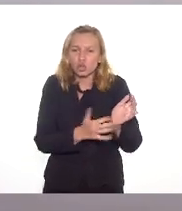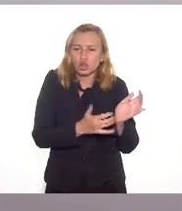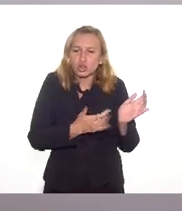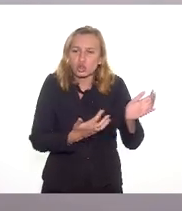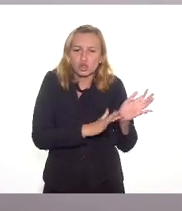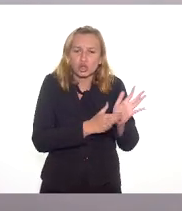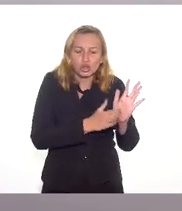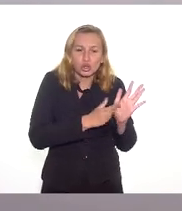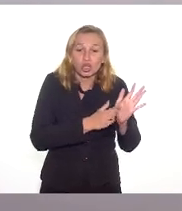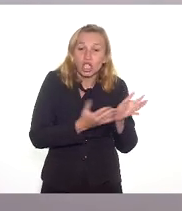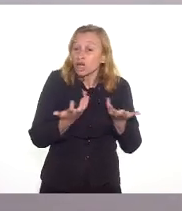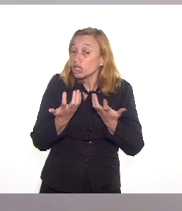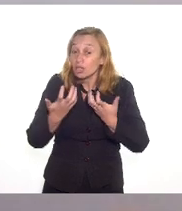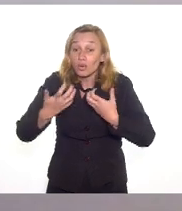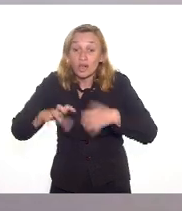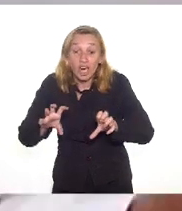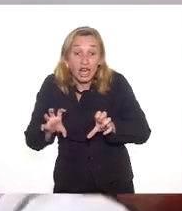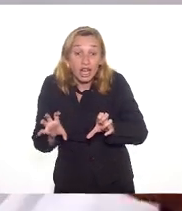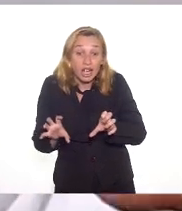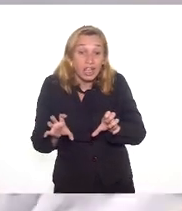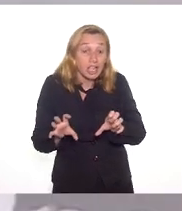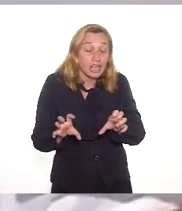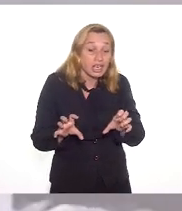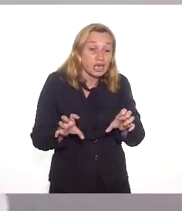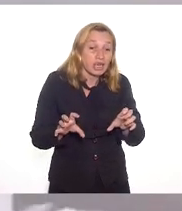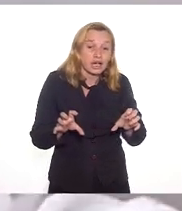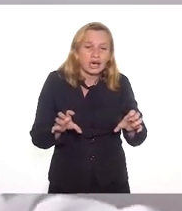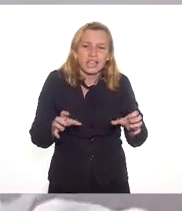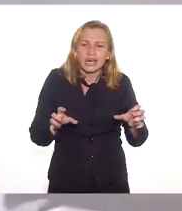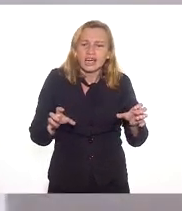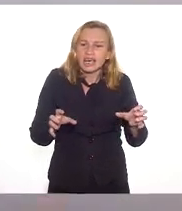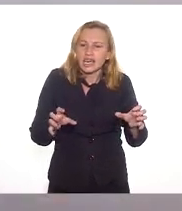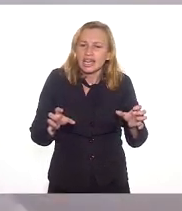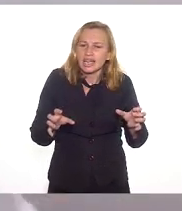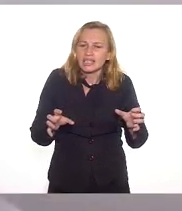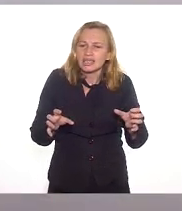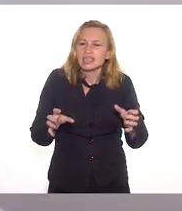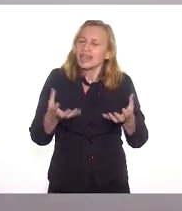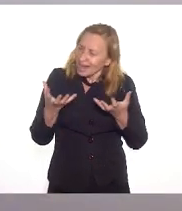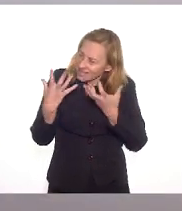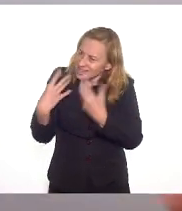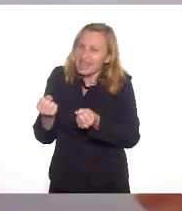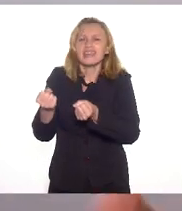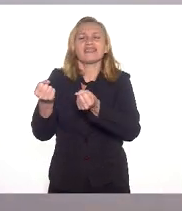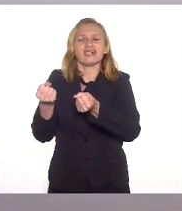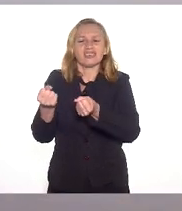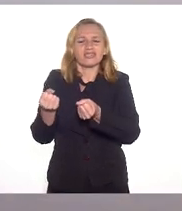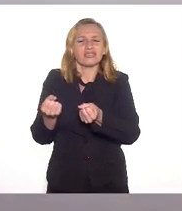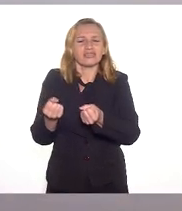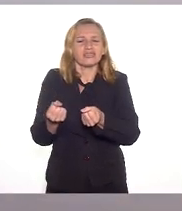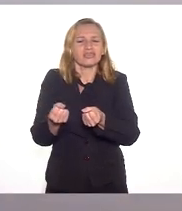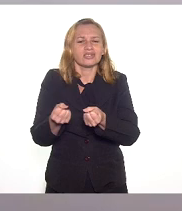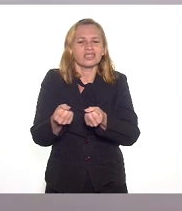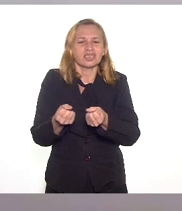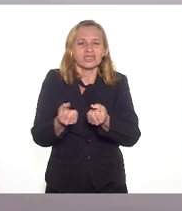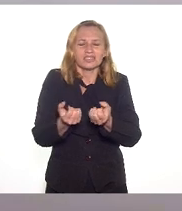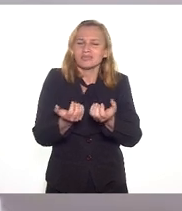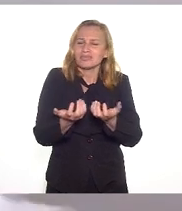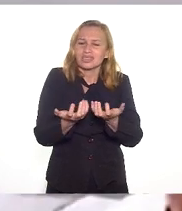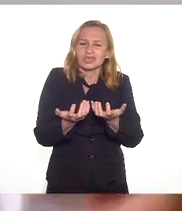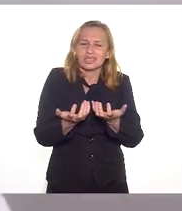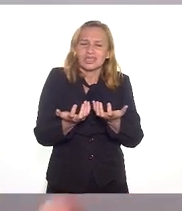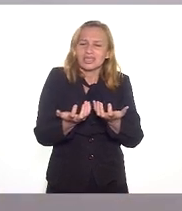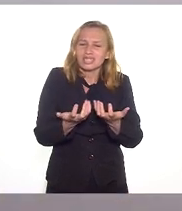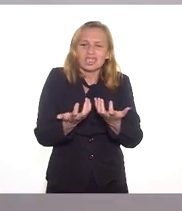ele não quer de forma alguma. Ele até aceita, mas não acha de bom tom